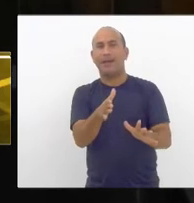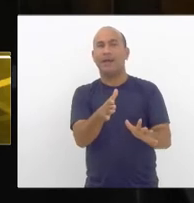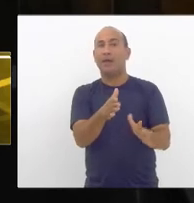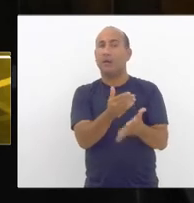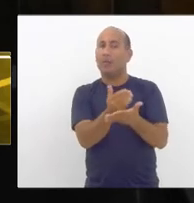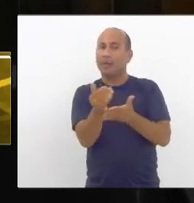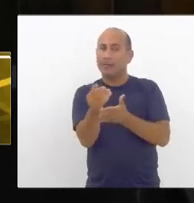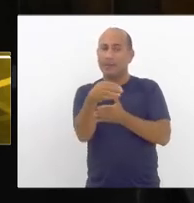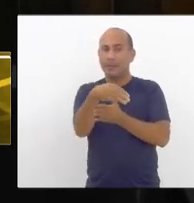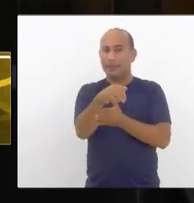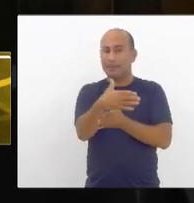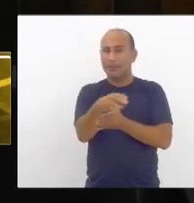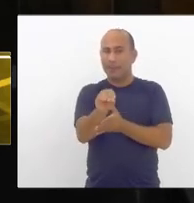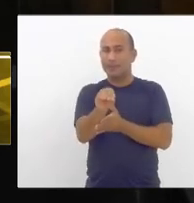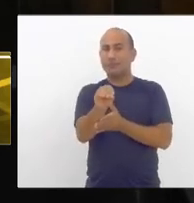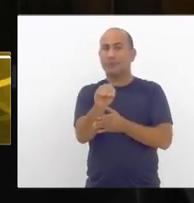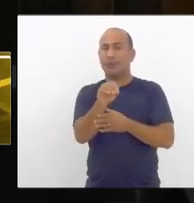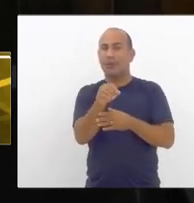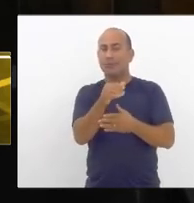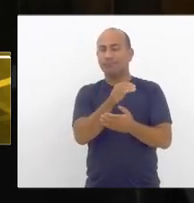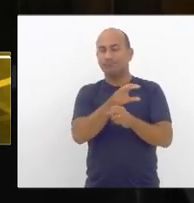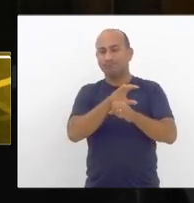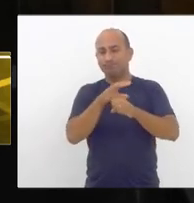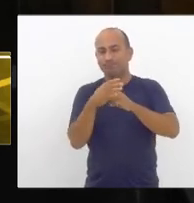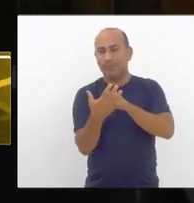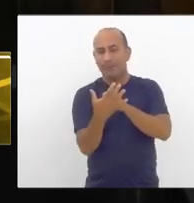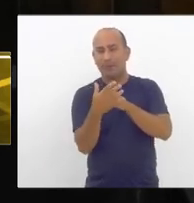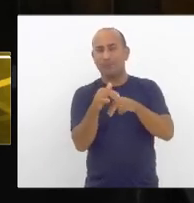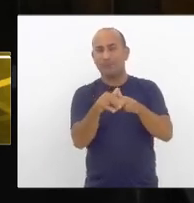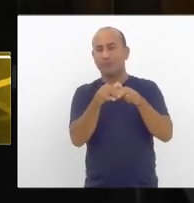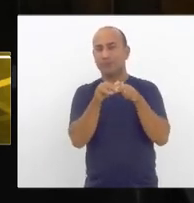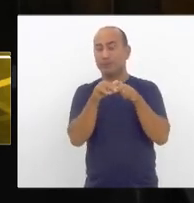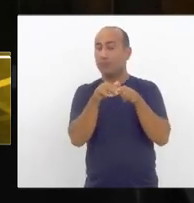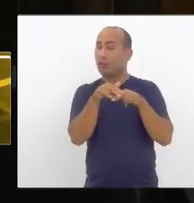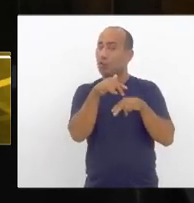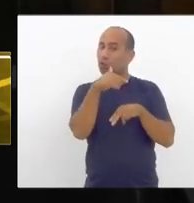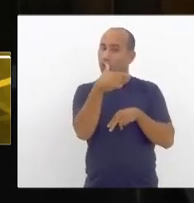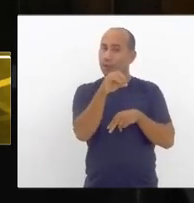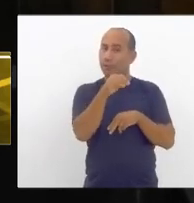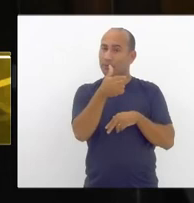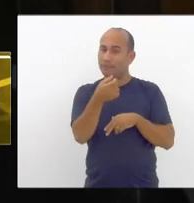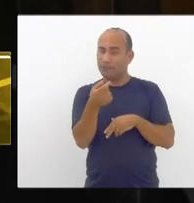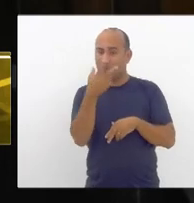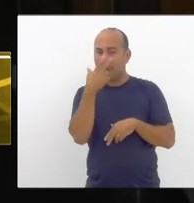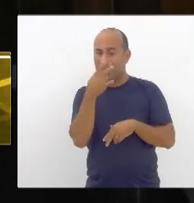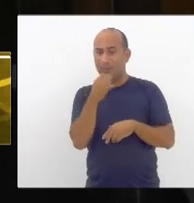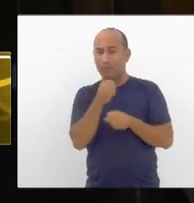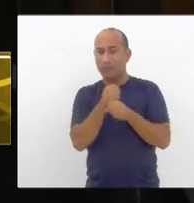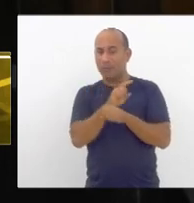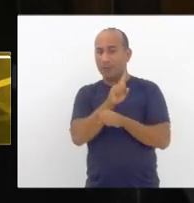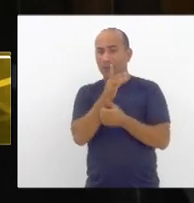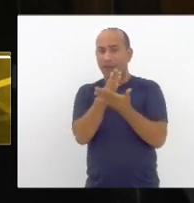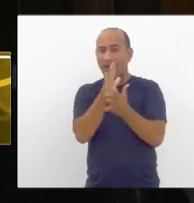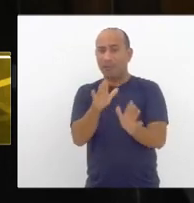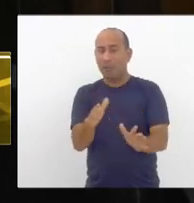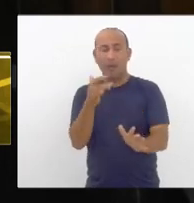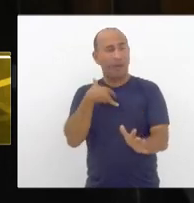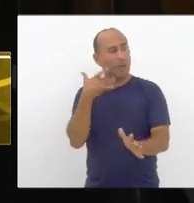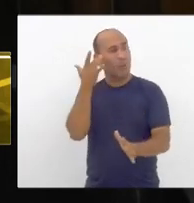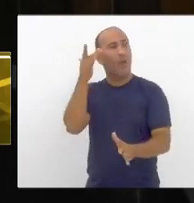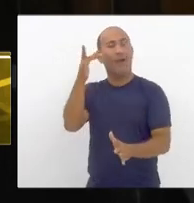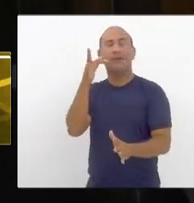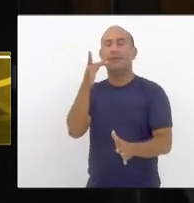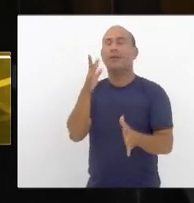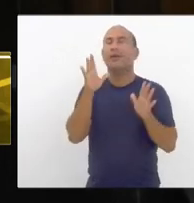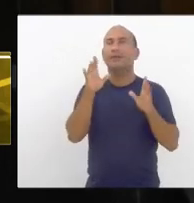março de 2020 da pandemia né parafraseando Ventura 2020 o ano que não acabou né então eu acho que ele finalmente